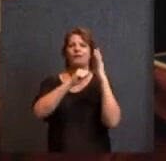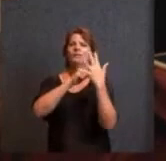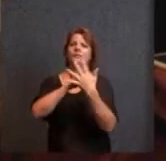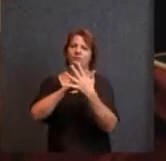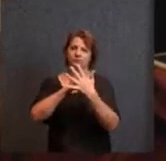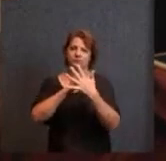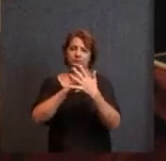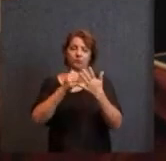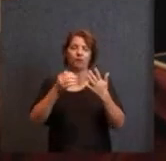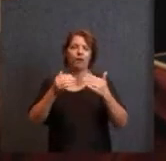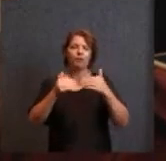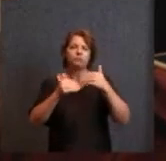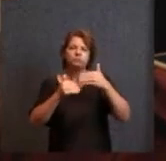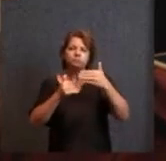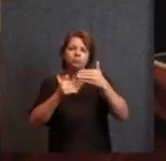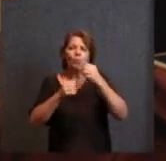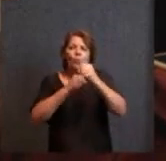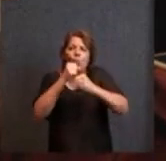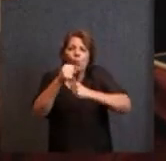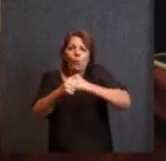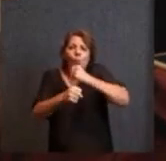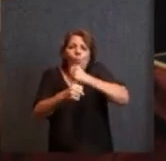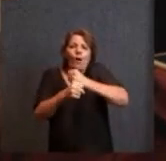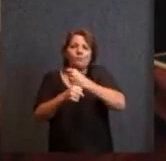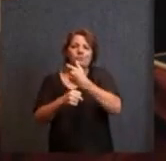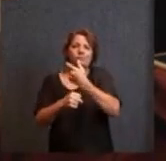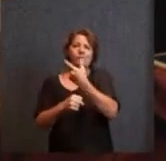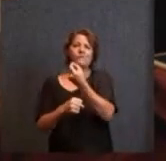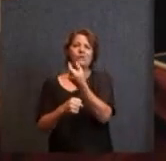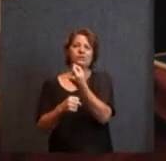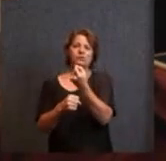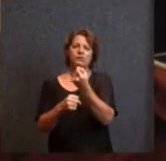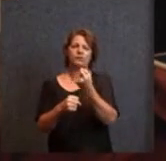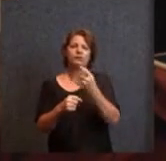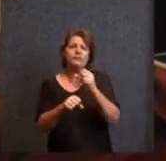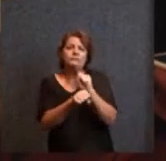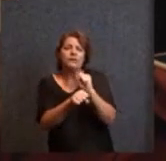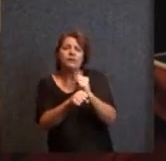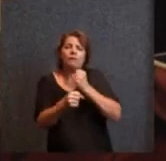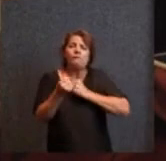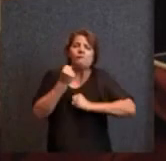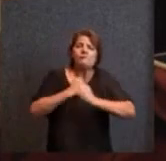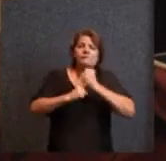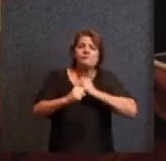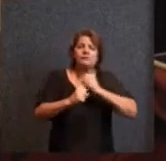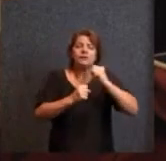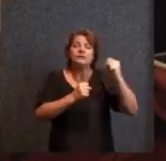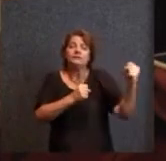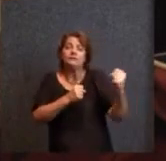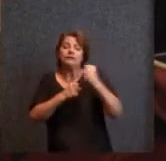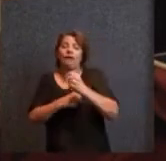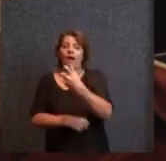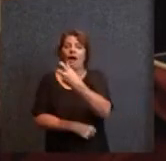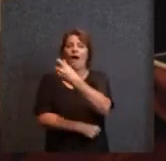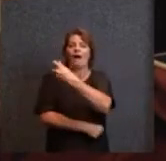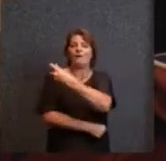termina 2020, a gente simplesmente aguardando a chegada da vacina, que chega em 19 de janeiro